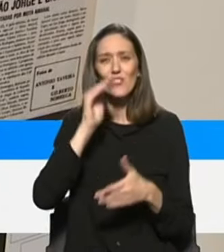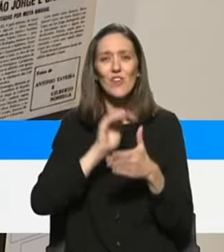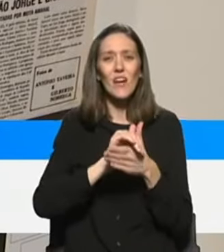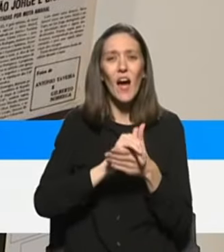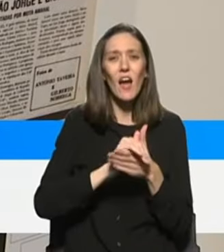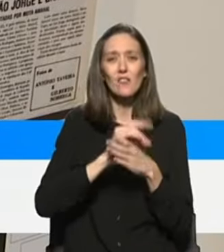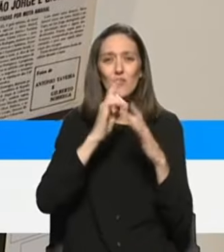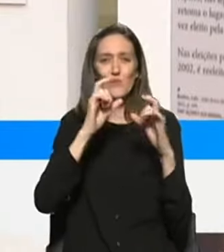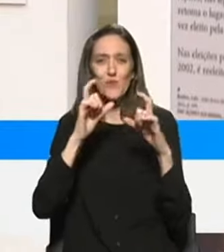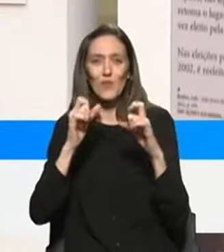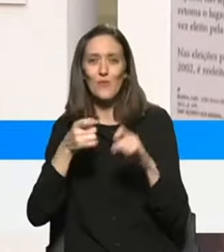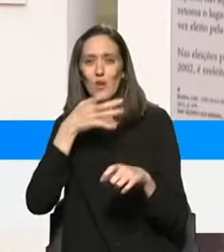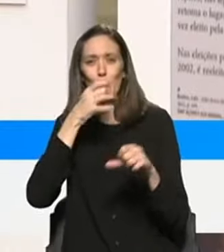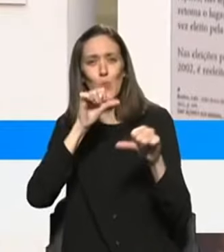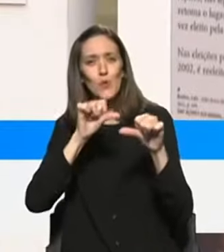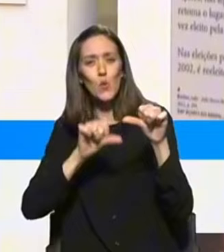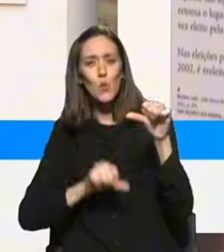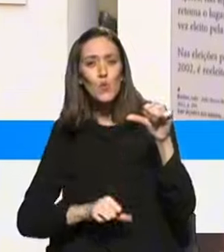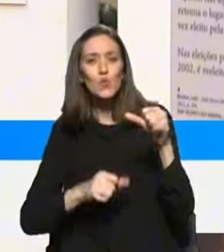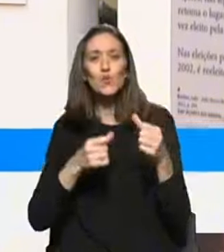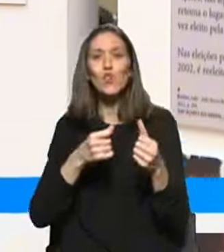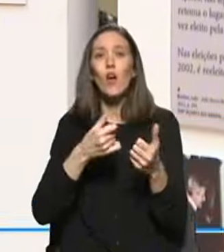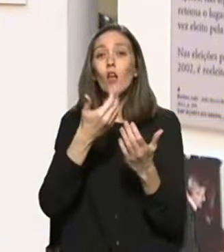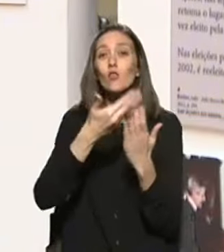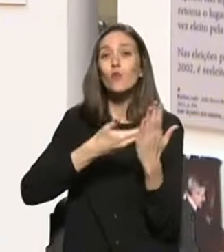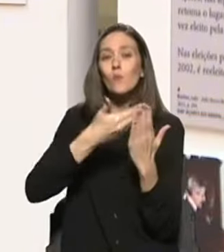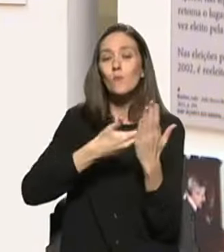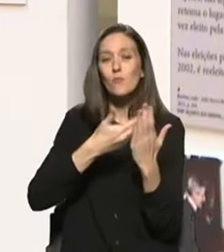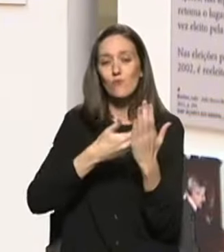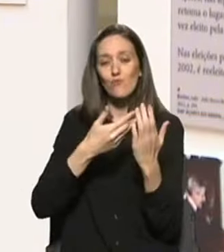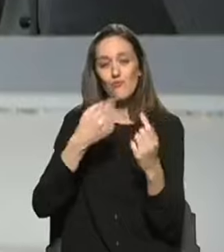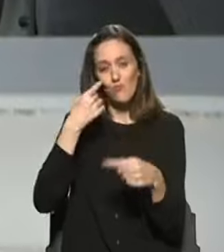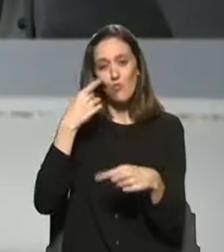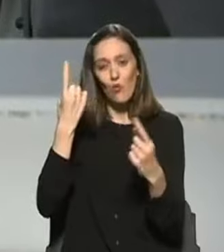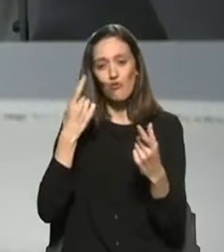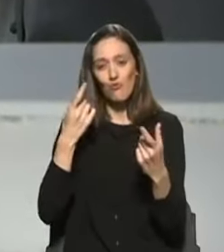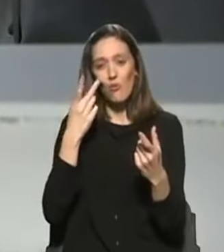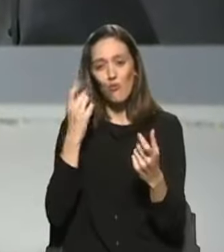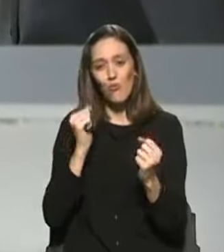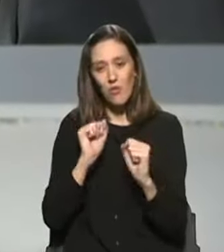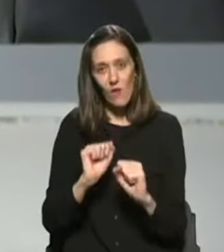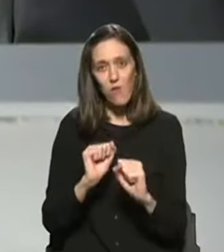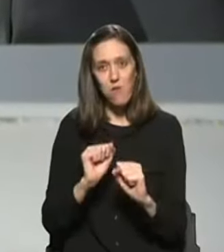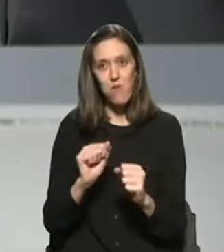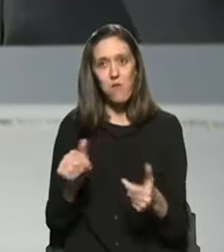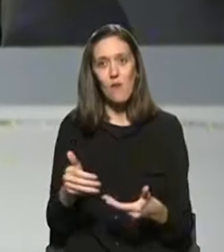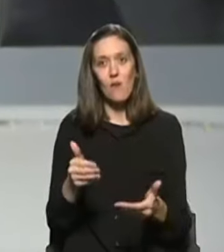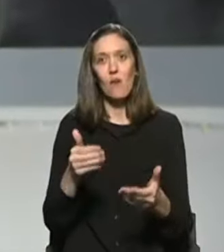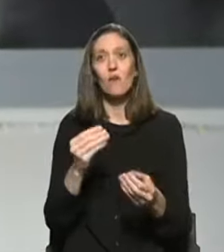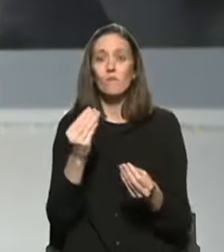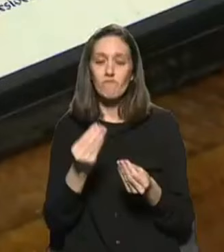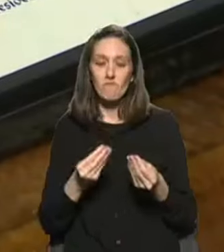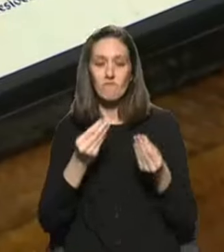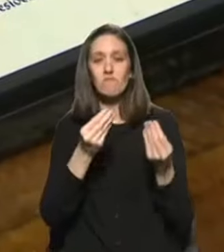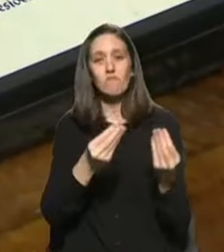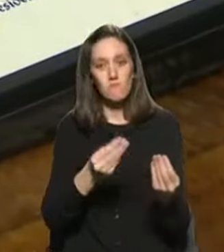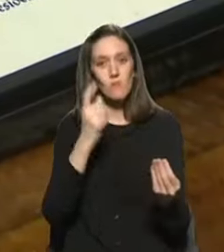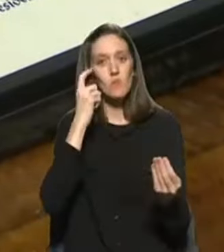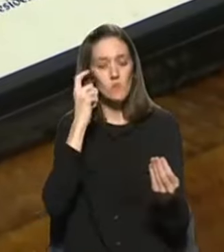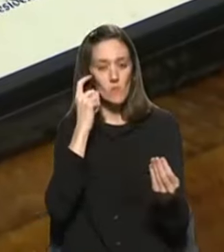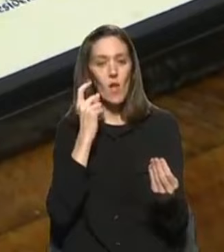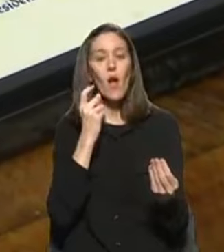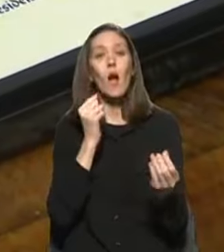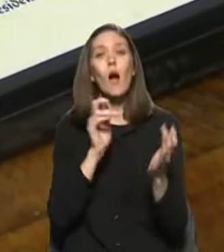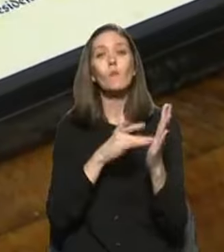fotografias, discursos, documentos que retratam o seu caminho. É o acervo doado por Mota Amaral à